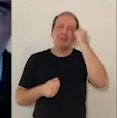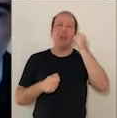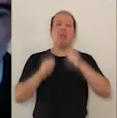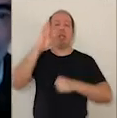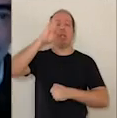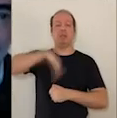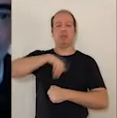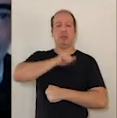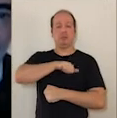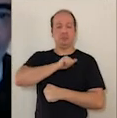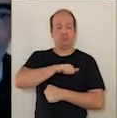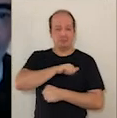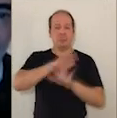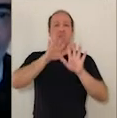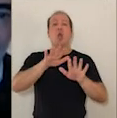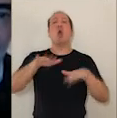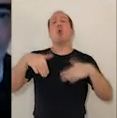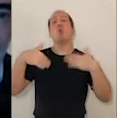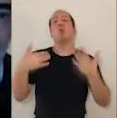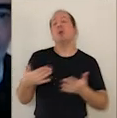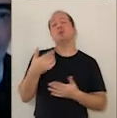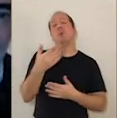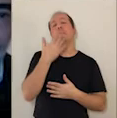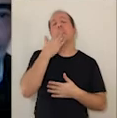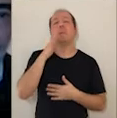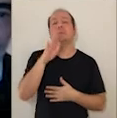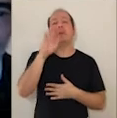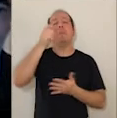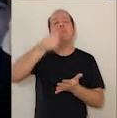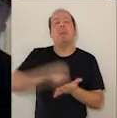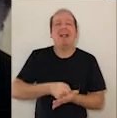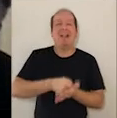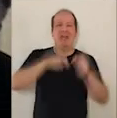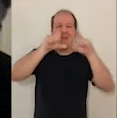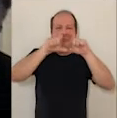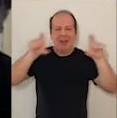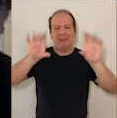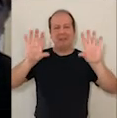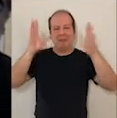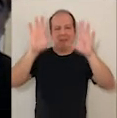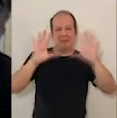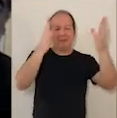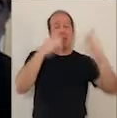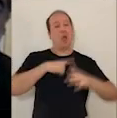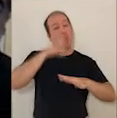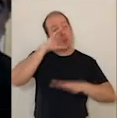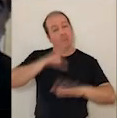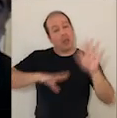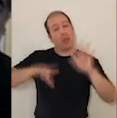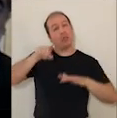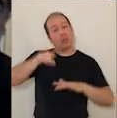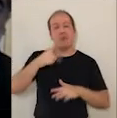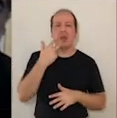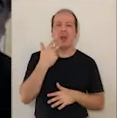ação. Quanto lhe prometeu lhe pagar por cada frase de efeito? Cuidado com o que diz, rapaz. Pode ser